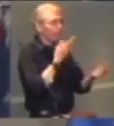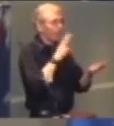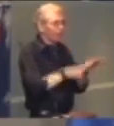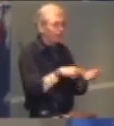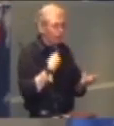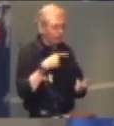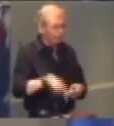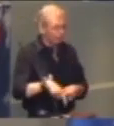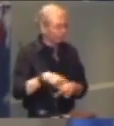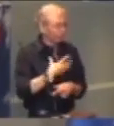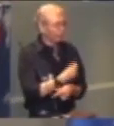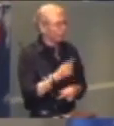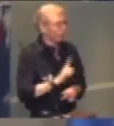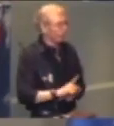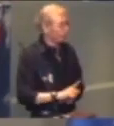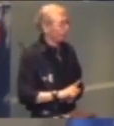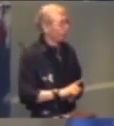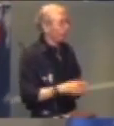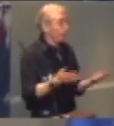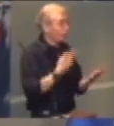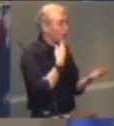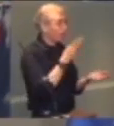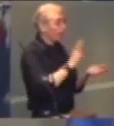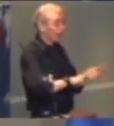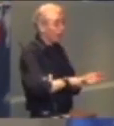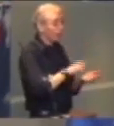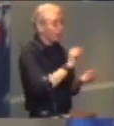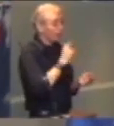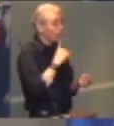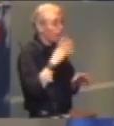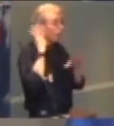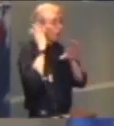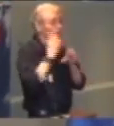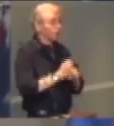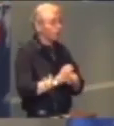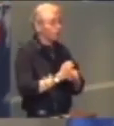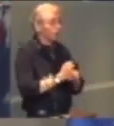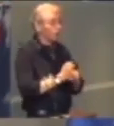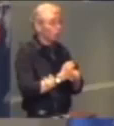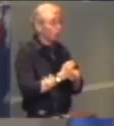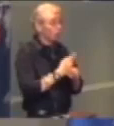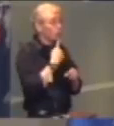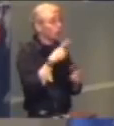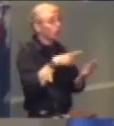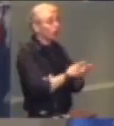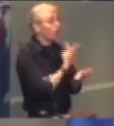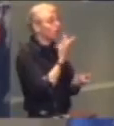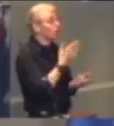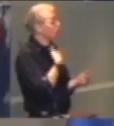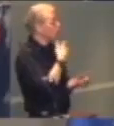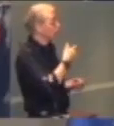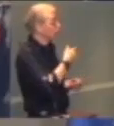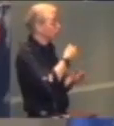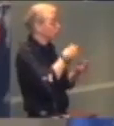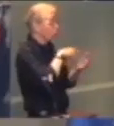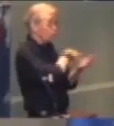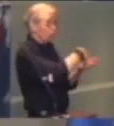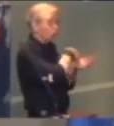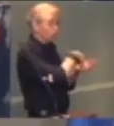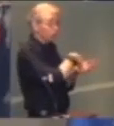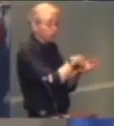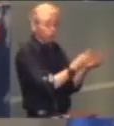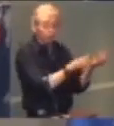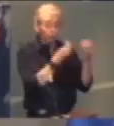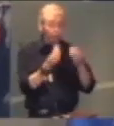Mateus a carta que eu te estou fazendo agora é o resumo que aconteceu na Tribuna do autista do que eu trago para as autoridades